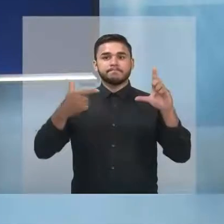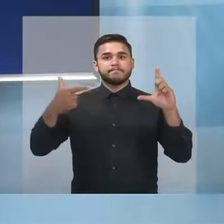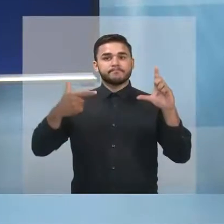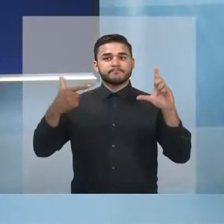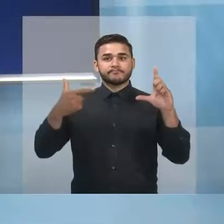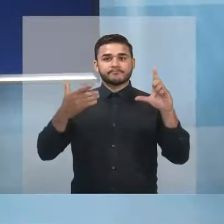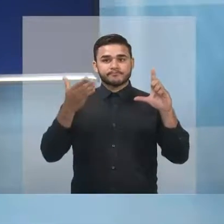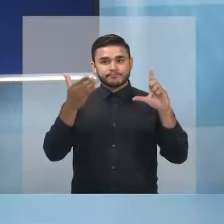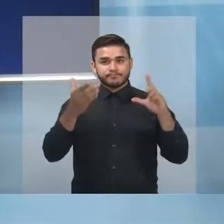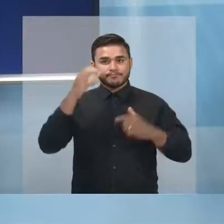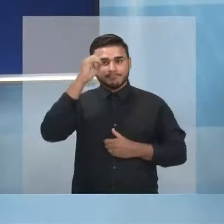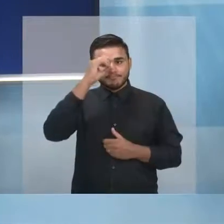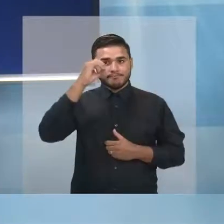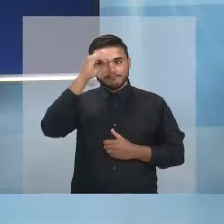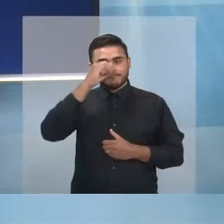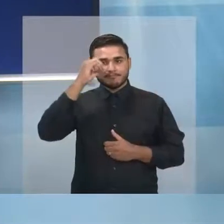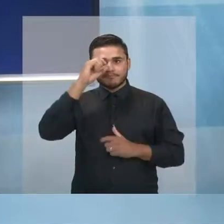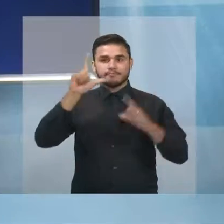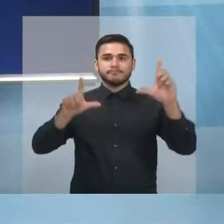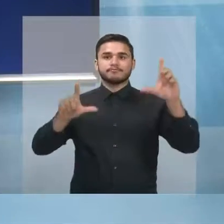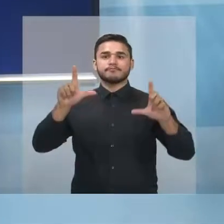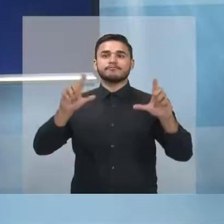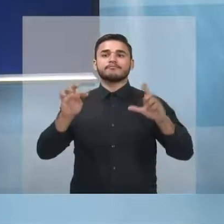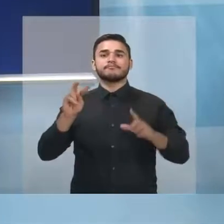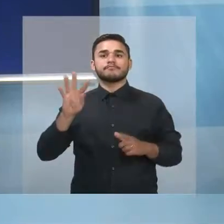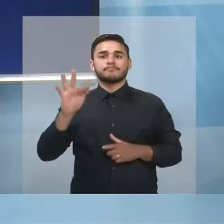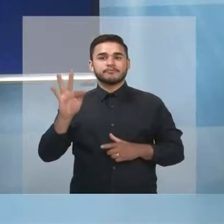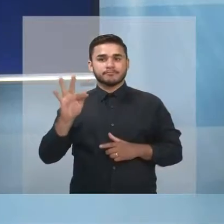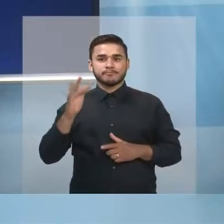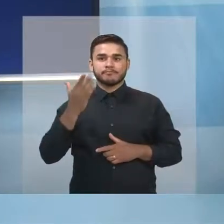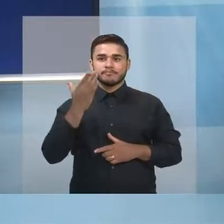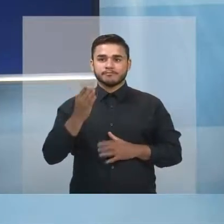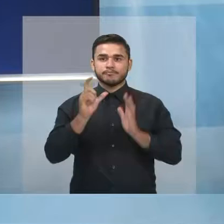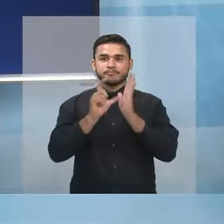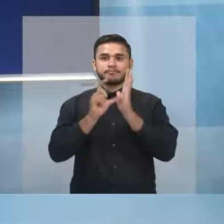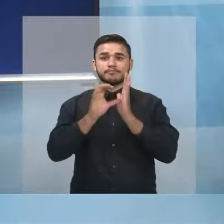Estamos de volta com o segundo bloco do programa Observatório pela TV Fortaleza, canal 6 da